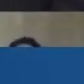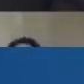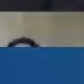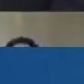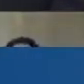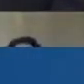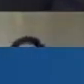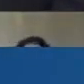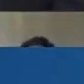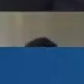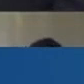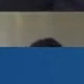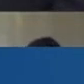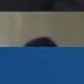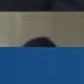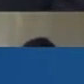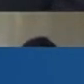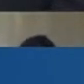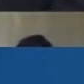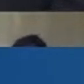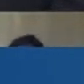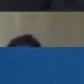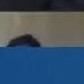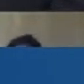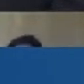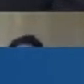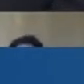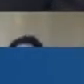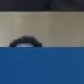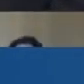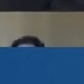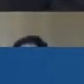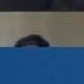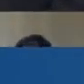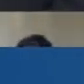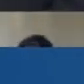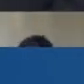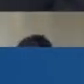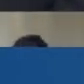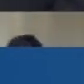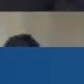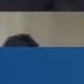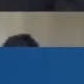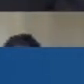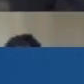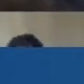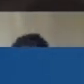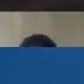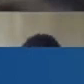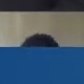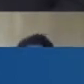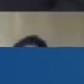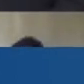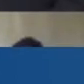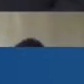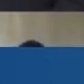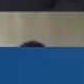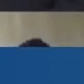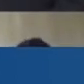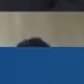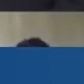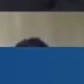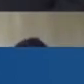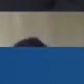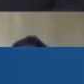Federal, com o Ministério Público do Rio de Janeiro. E eu começo exatamente agradecendo a todas as equipes, tanto